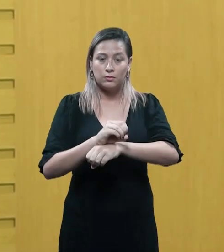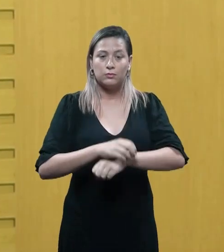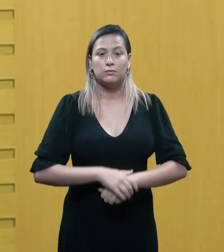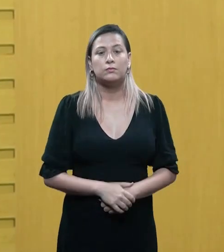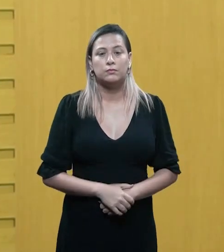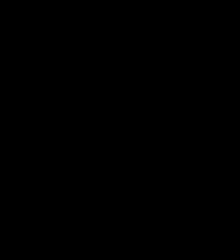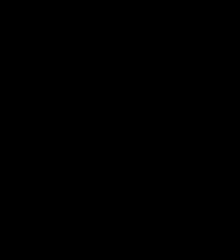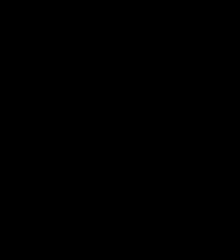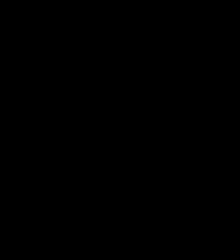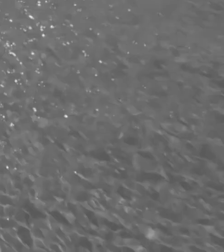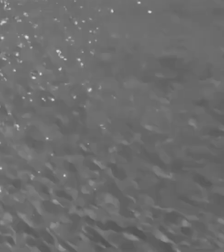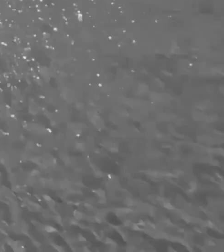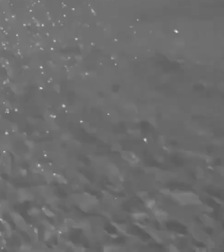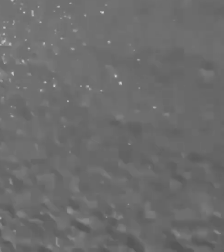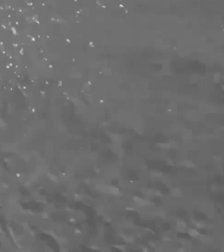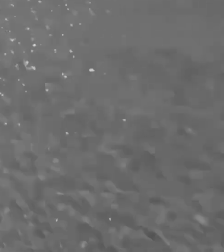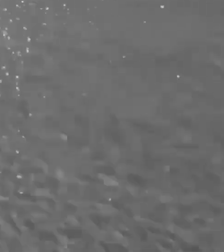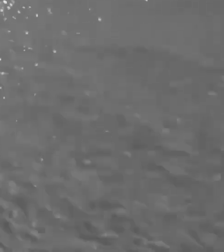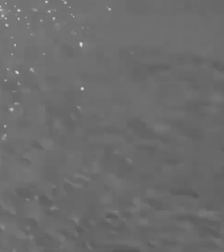oficina.